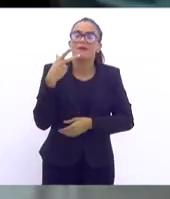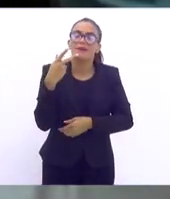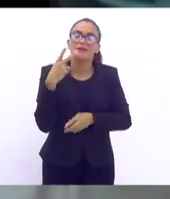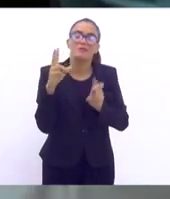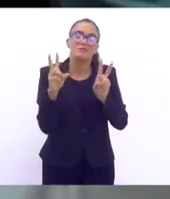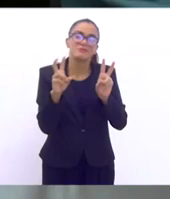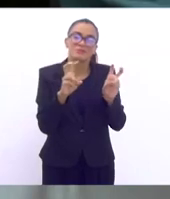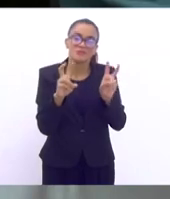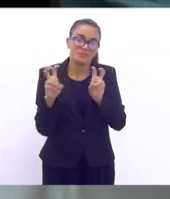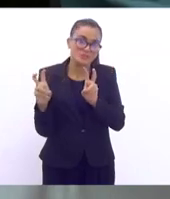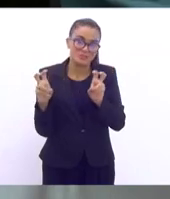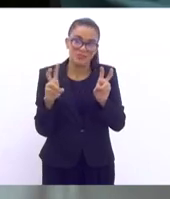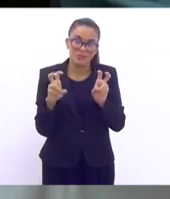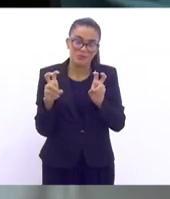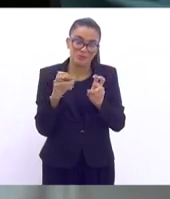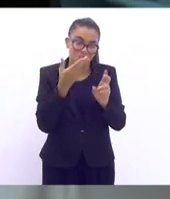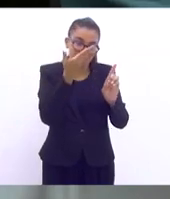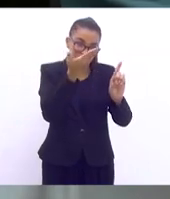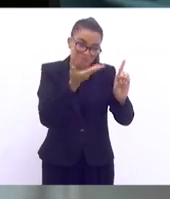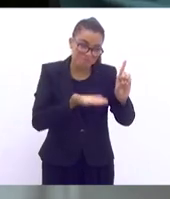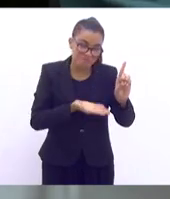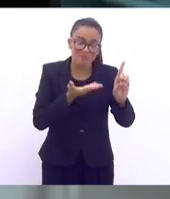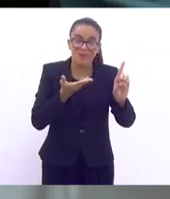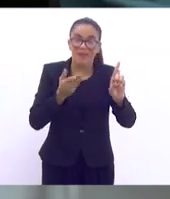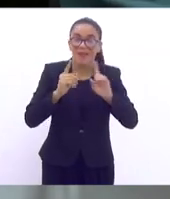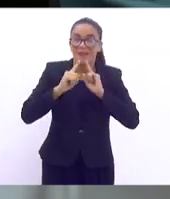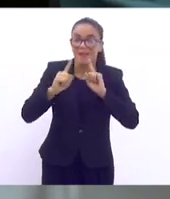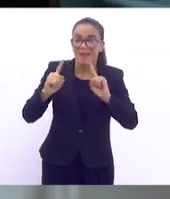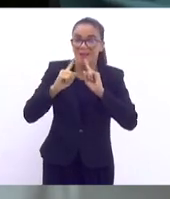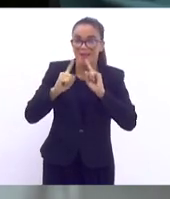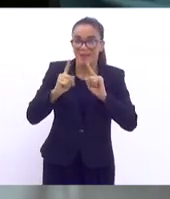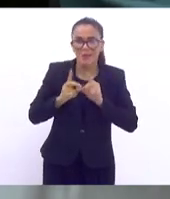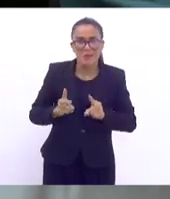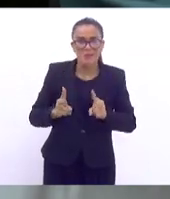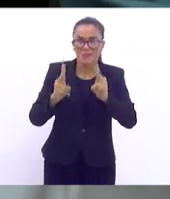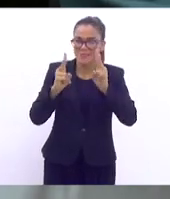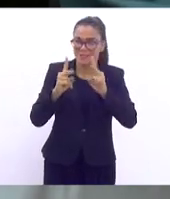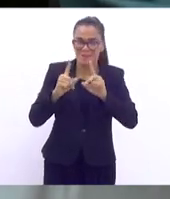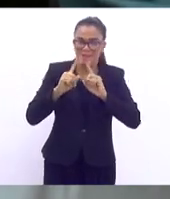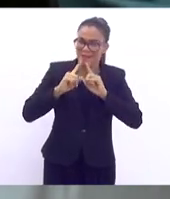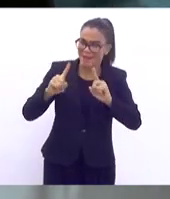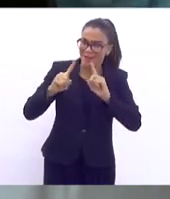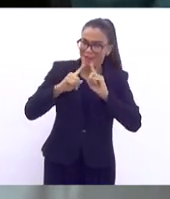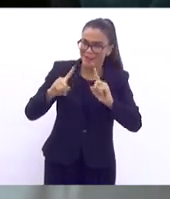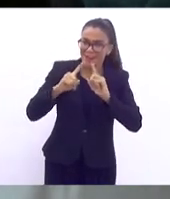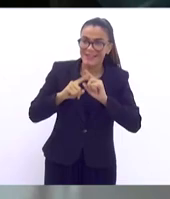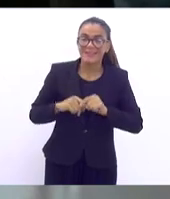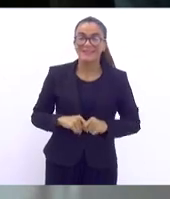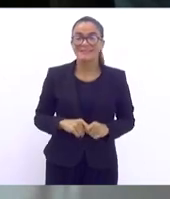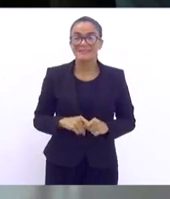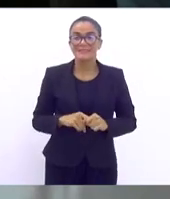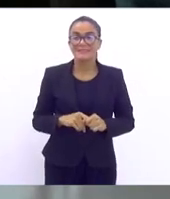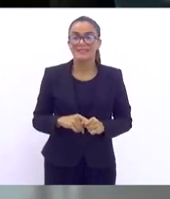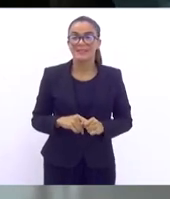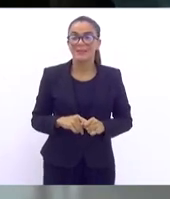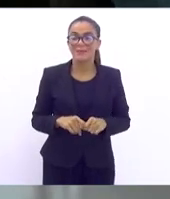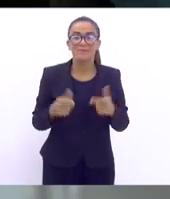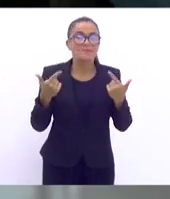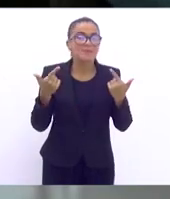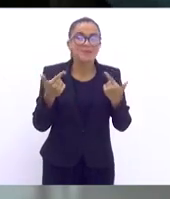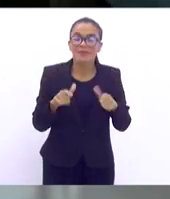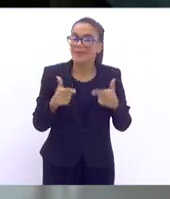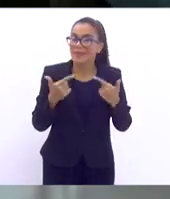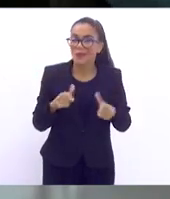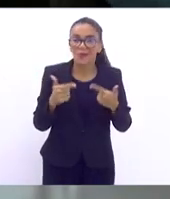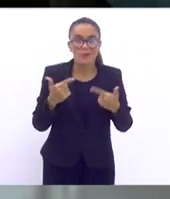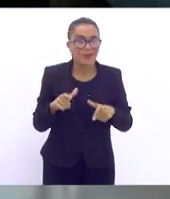com a senhora pode ser excelência e que eu sempre pago ele não não